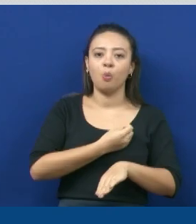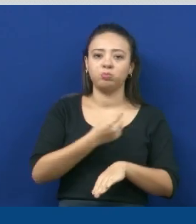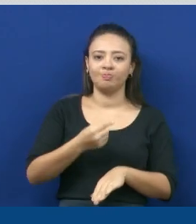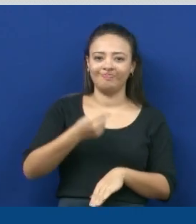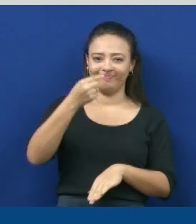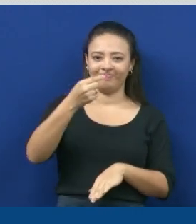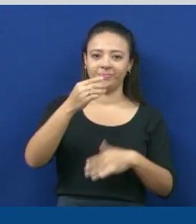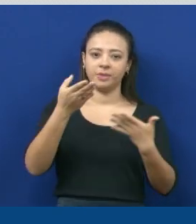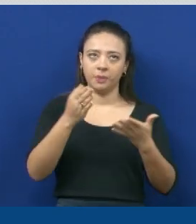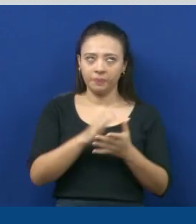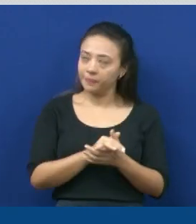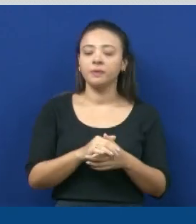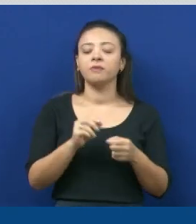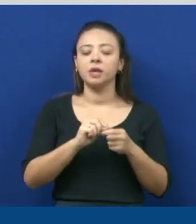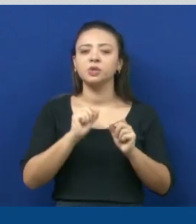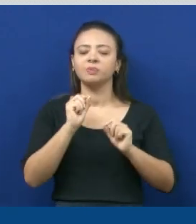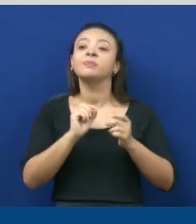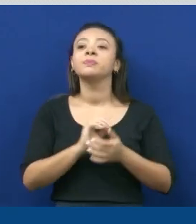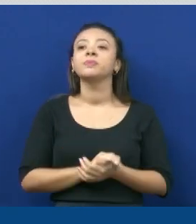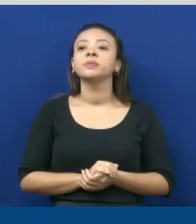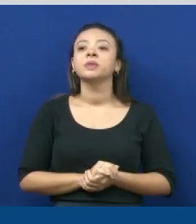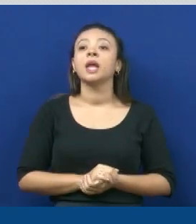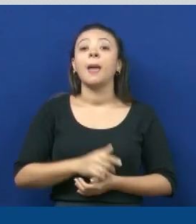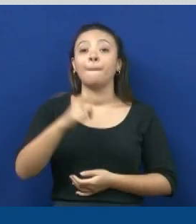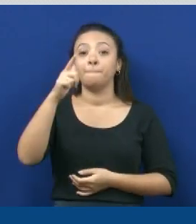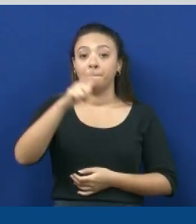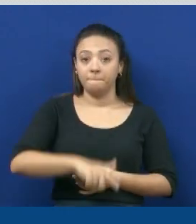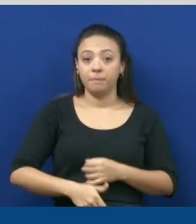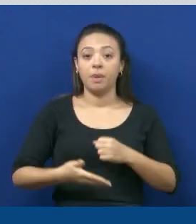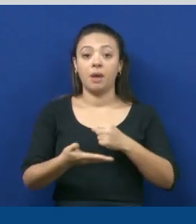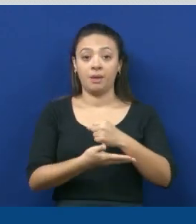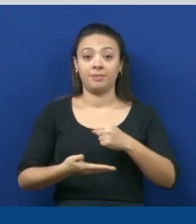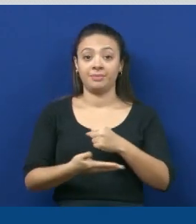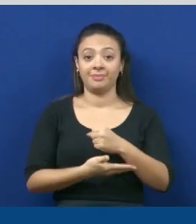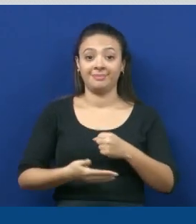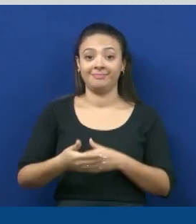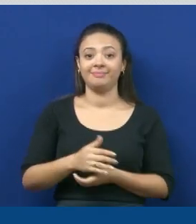Você já pode observar aí que eu novamente repeti a base e